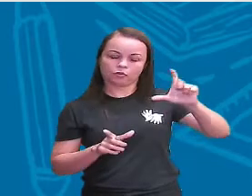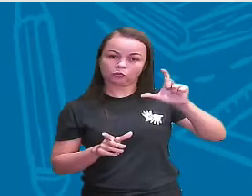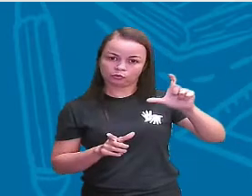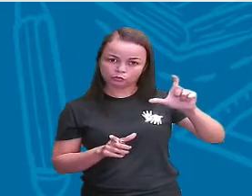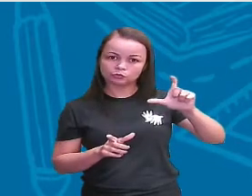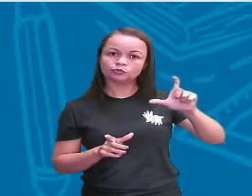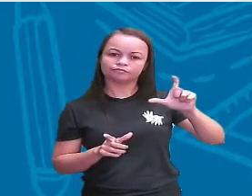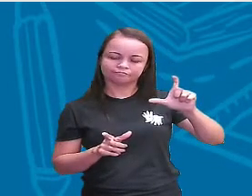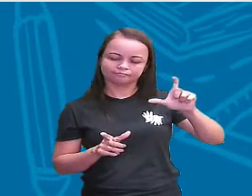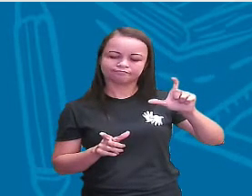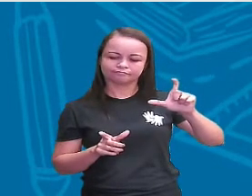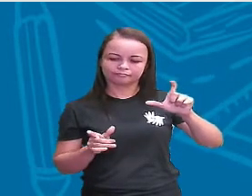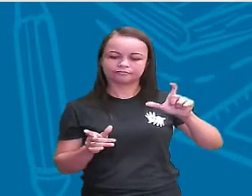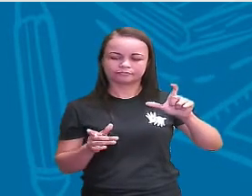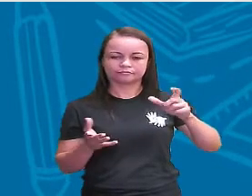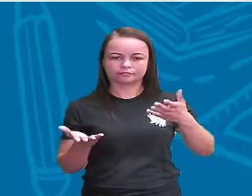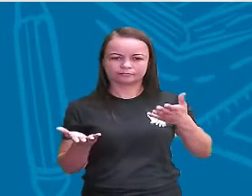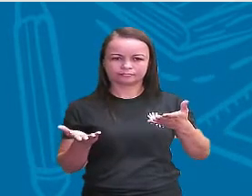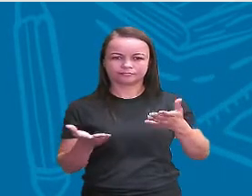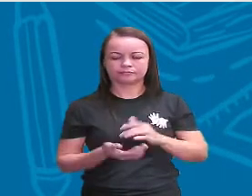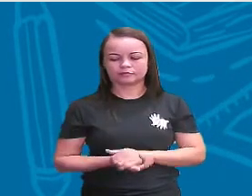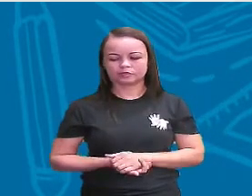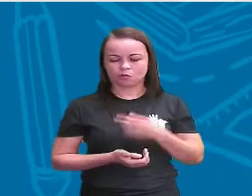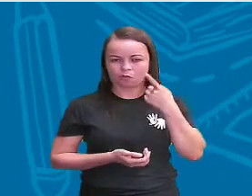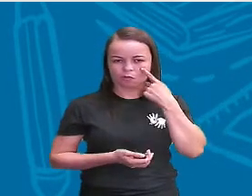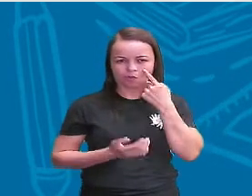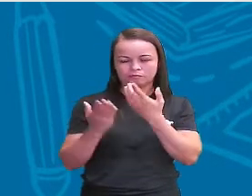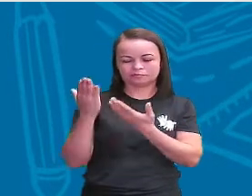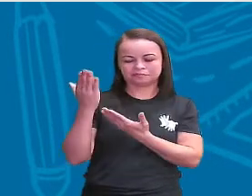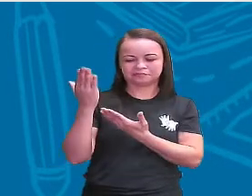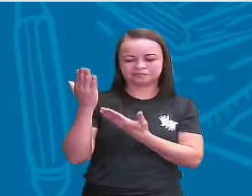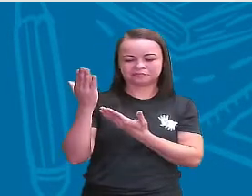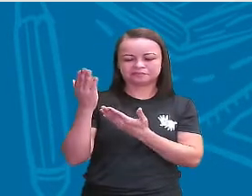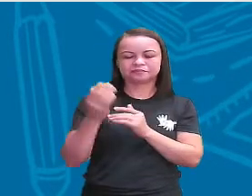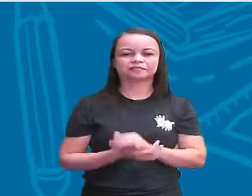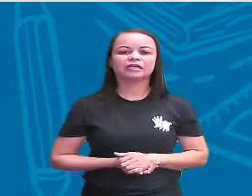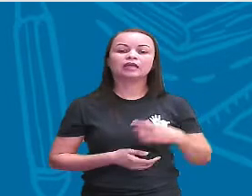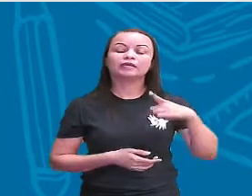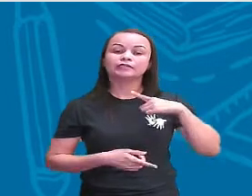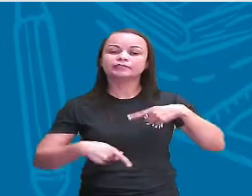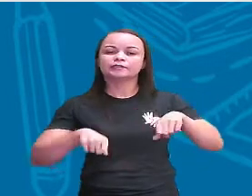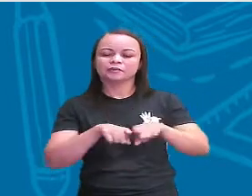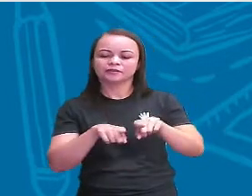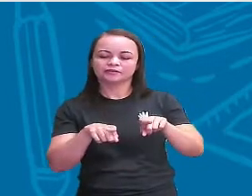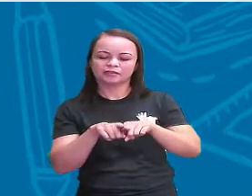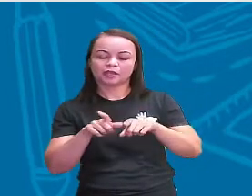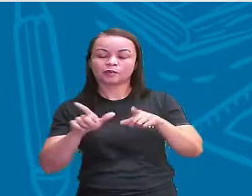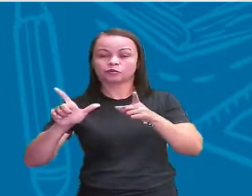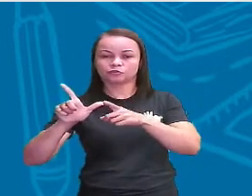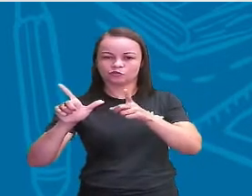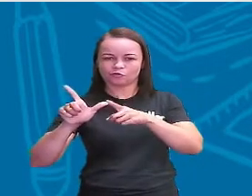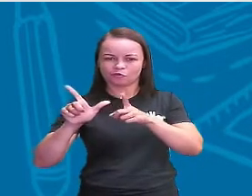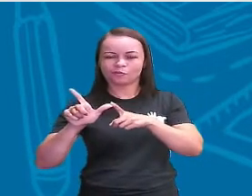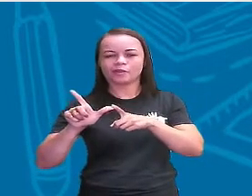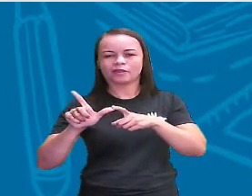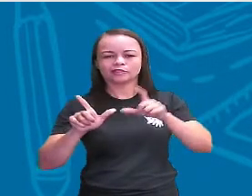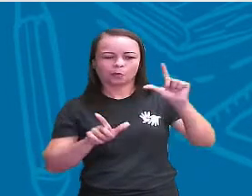maiúsculo, né? Que são as letras grandes, olha ele aí, apareceu. E temos também o